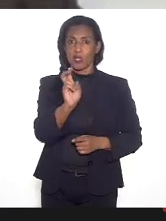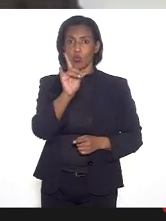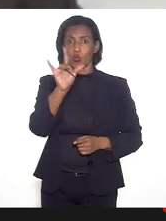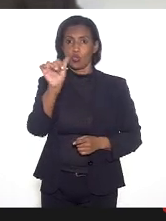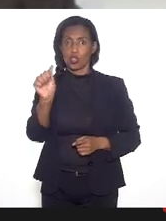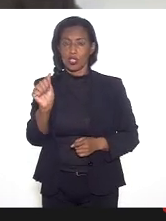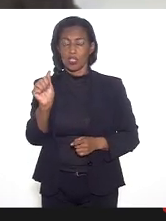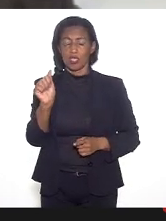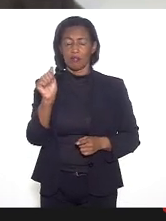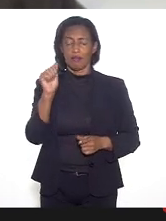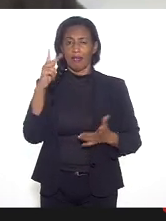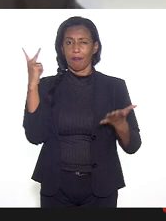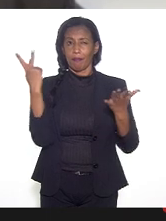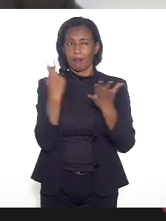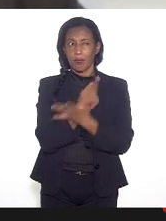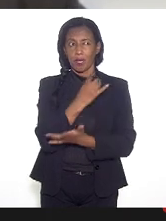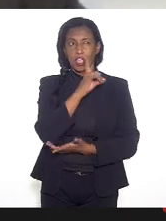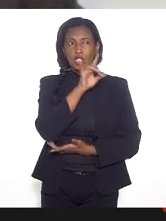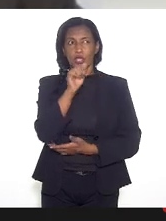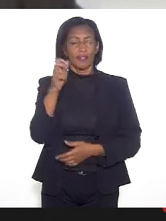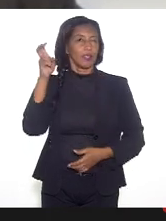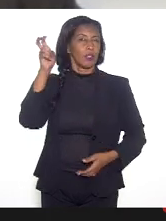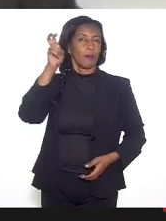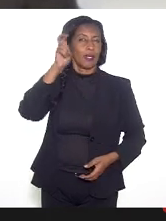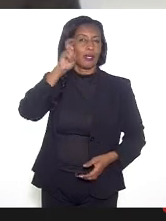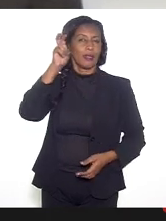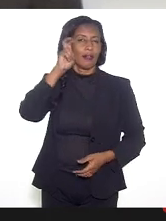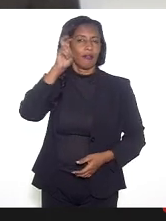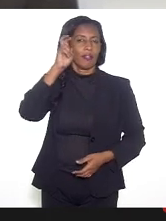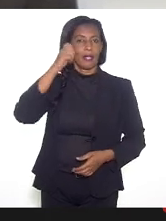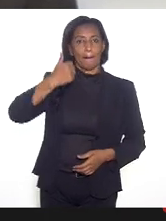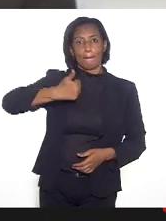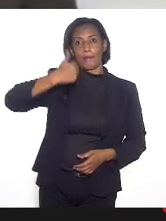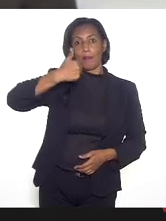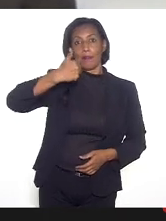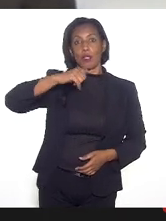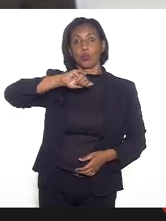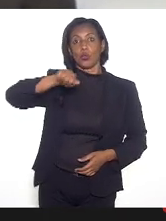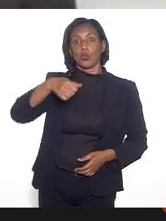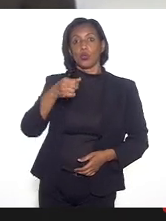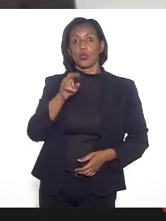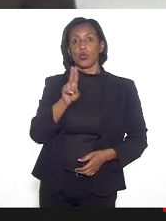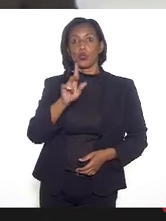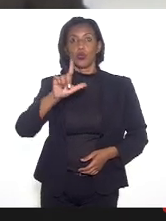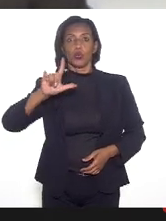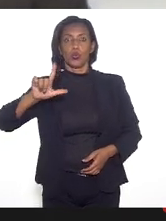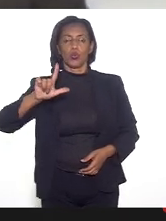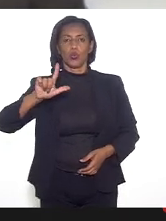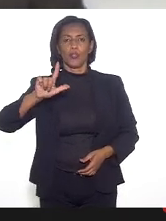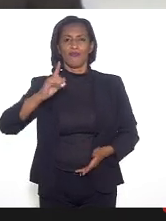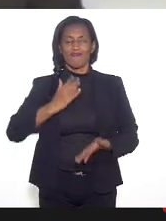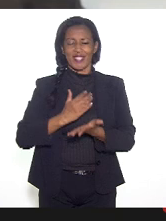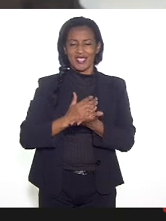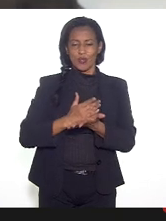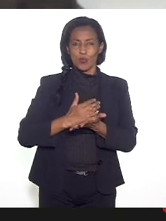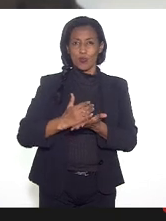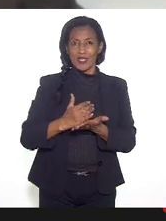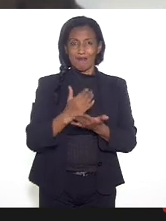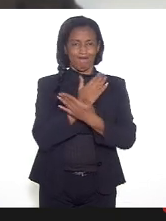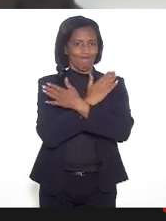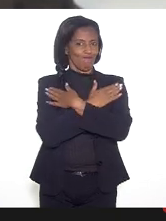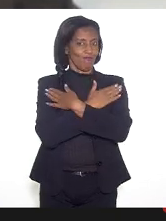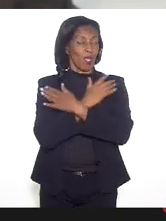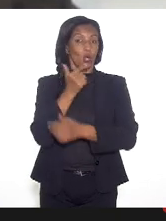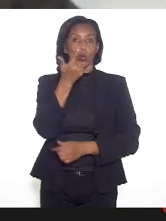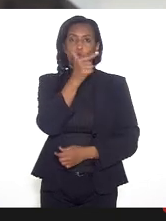vai cair exatamente na quinta-feira, 1º de julho. Então, será o início do recesso. Eu não sei se a TV